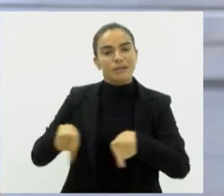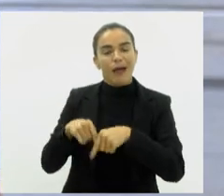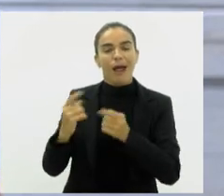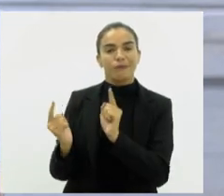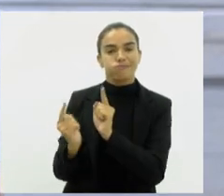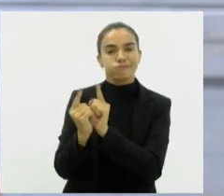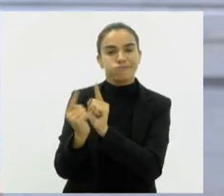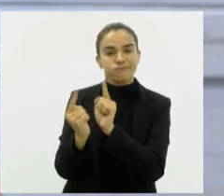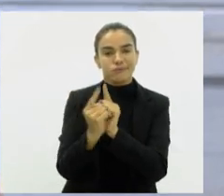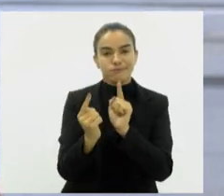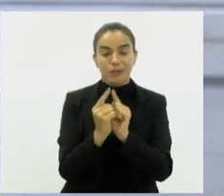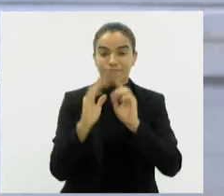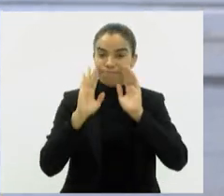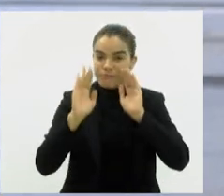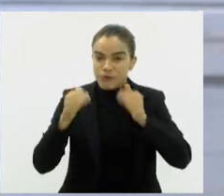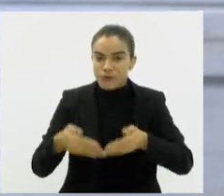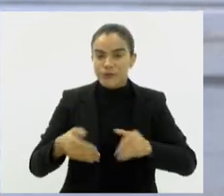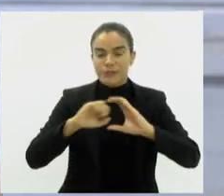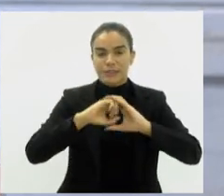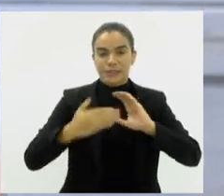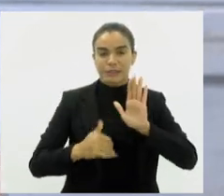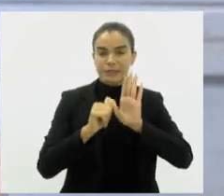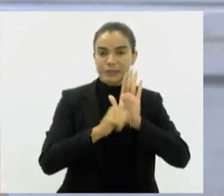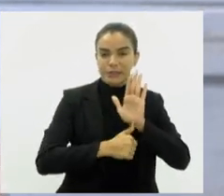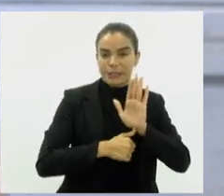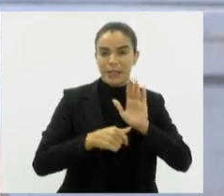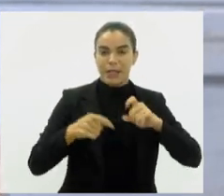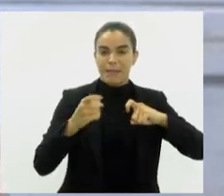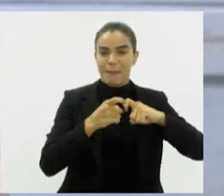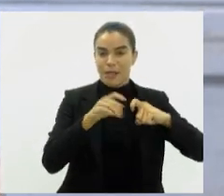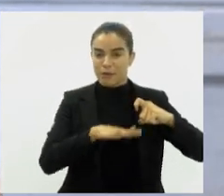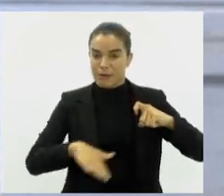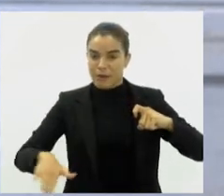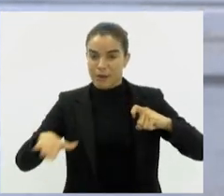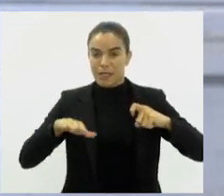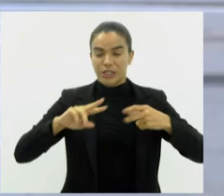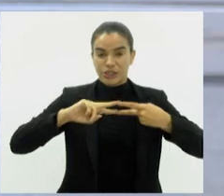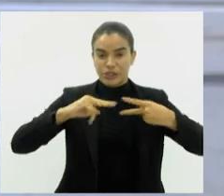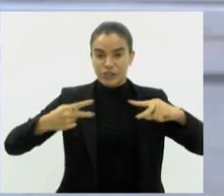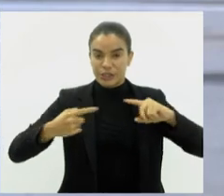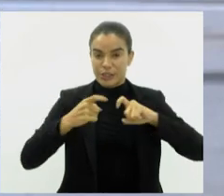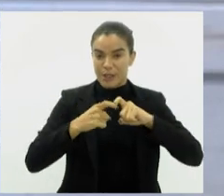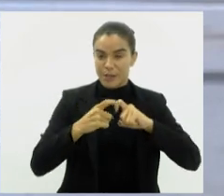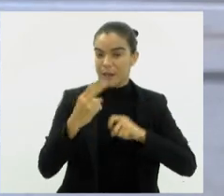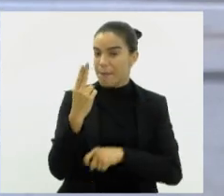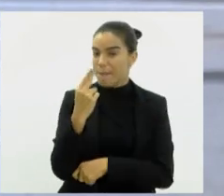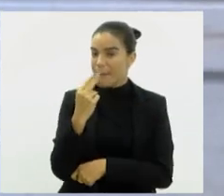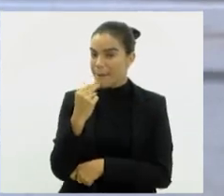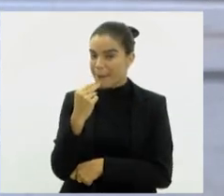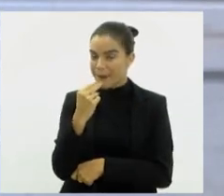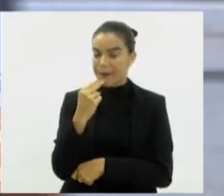de síndrome de Down, onde a gente tem atendimento de pediatria, genética médica, nutrição,